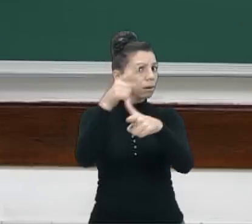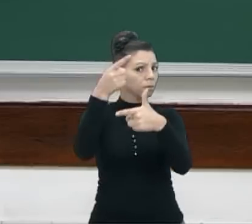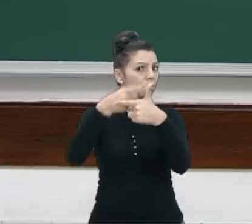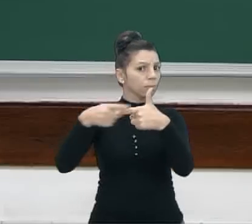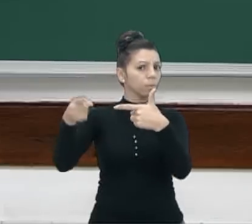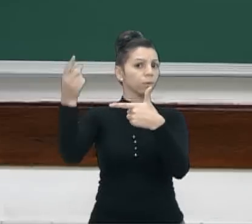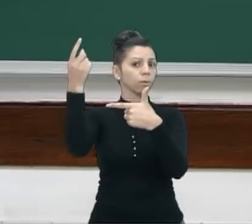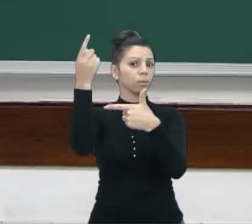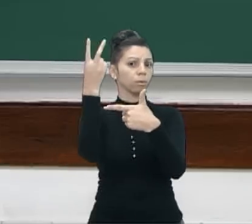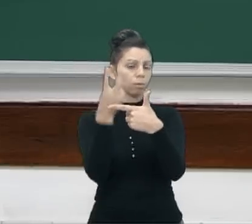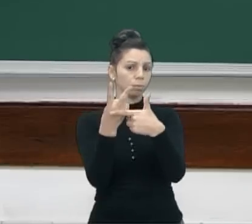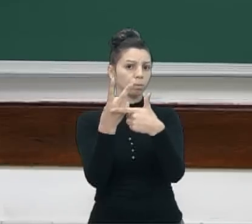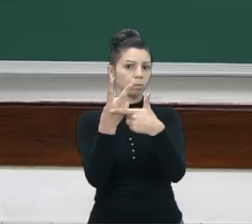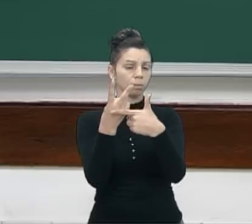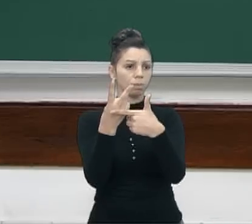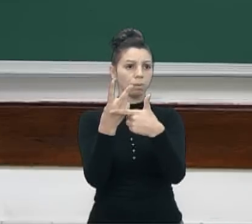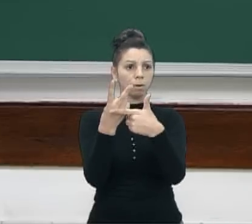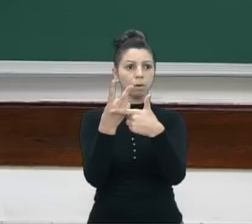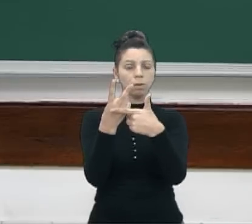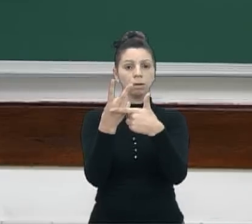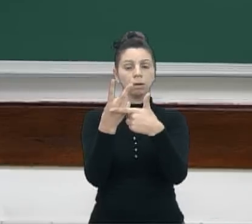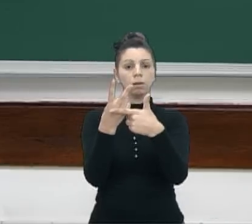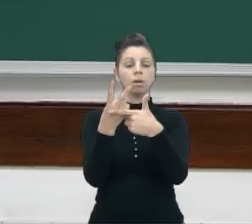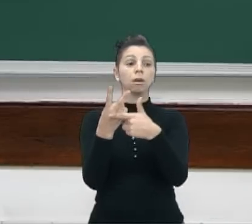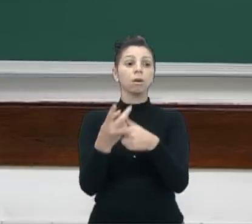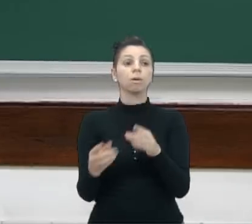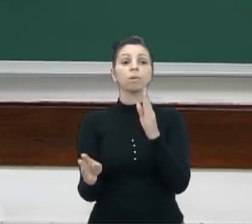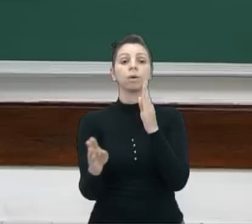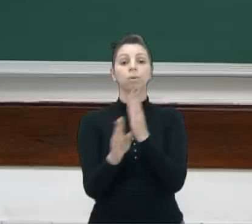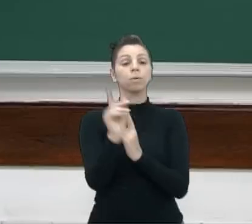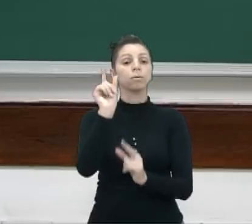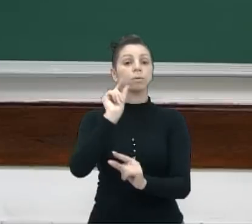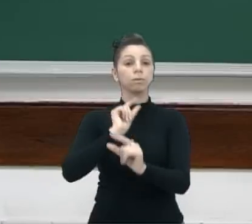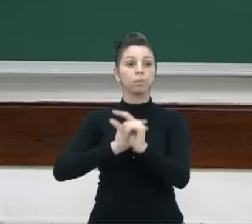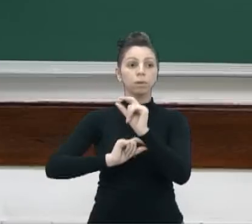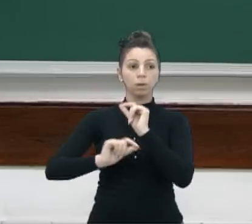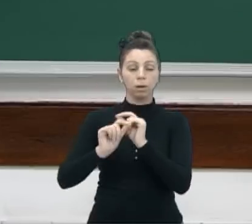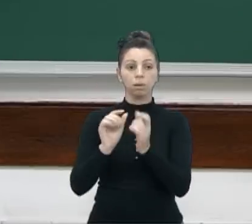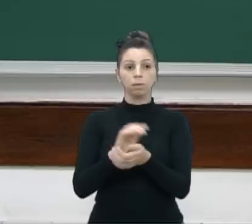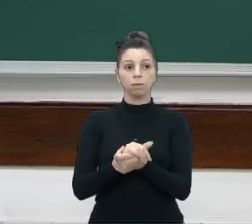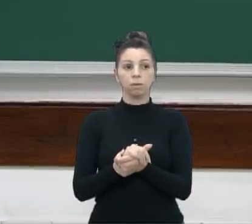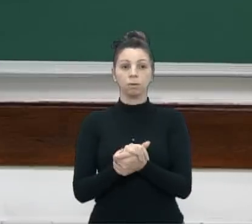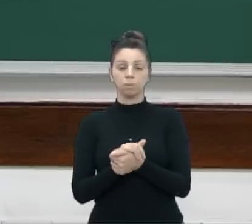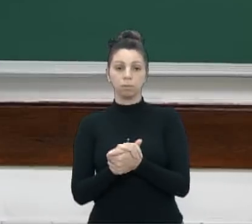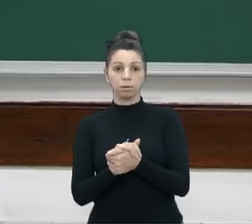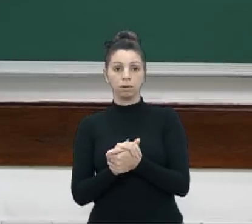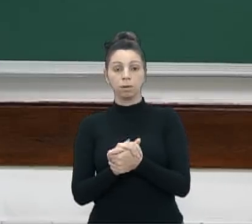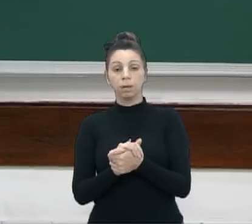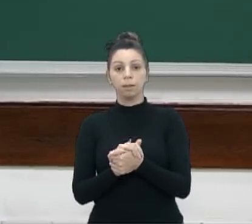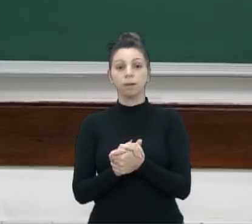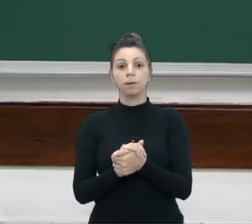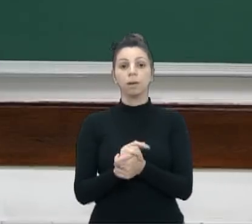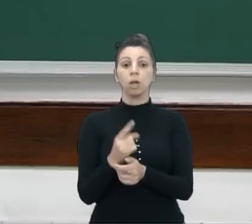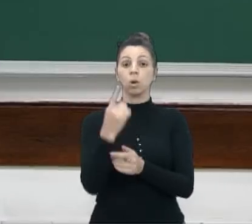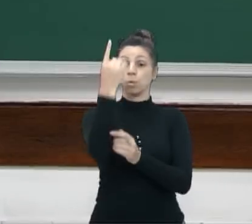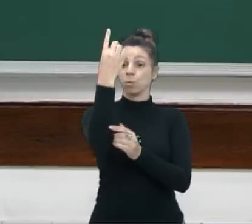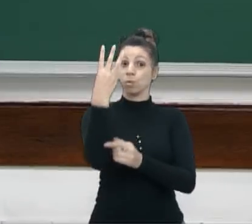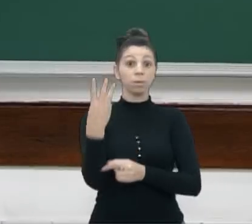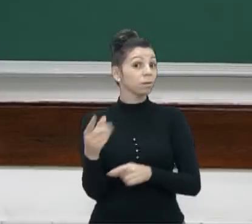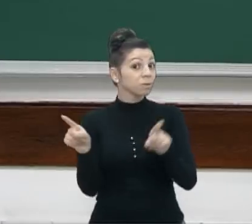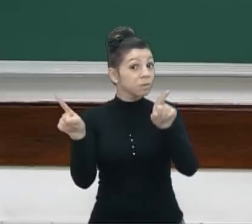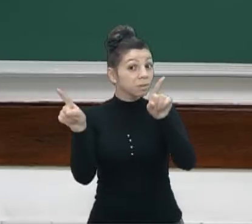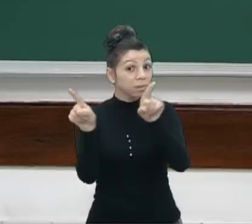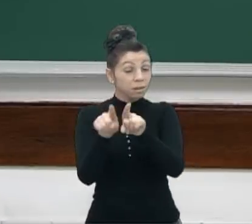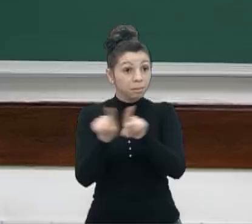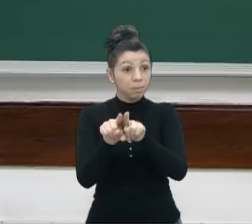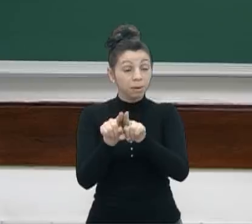1/3. Então, quer dizer que usando a simplificação, eu consigo ver que 2/6 é equivalente a 1/3